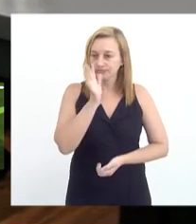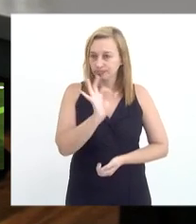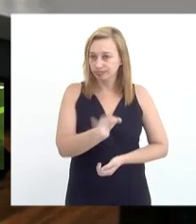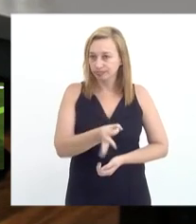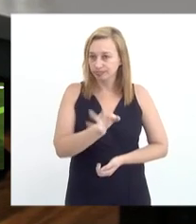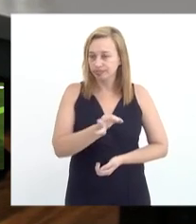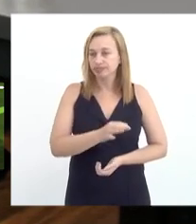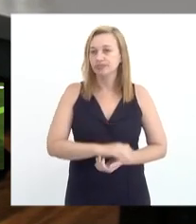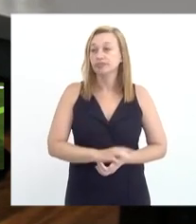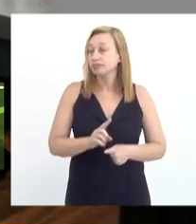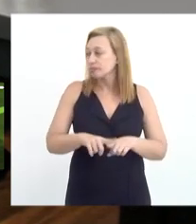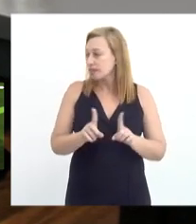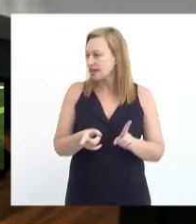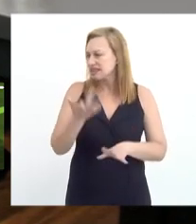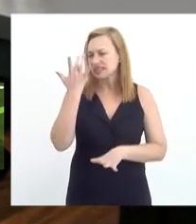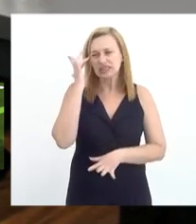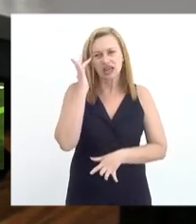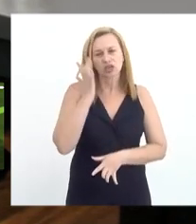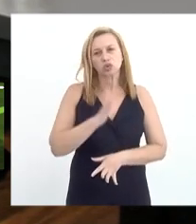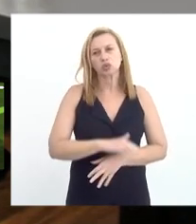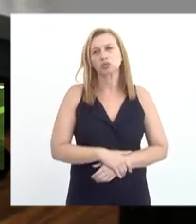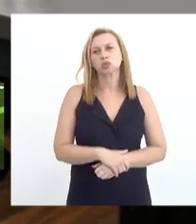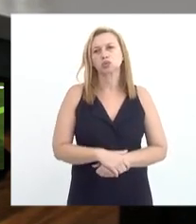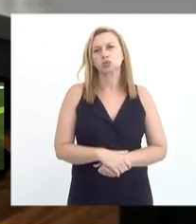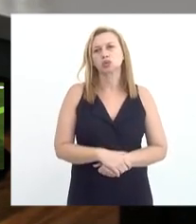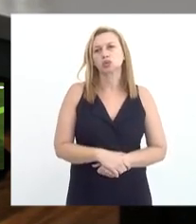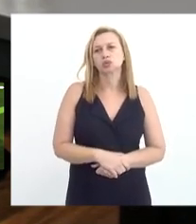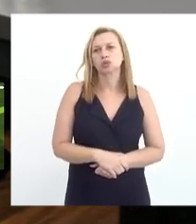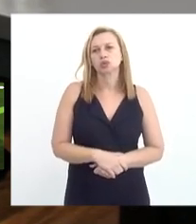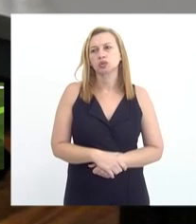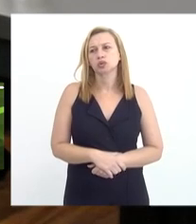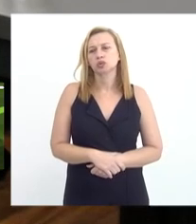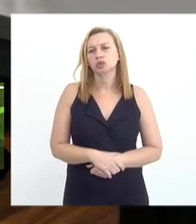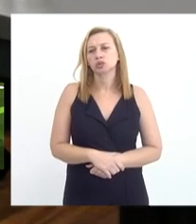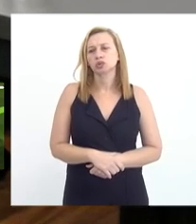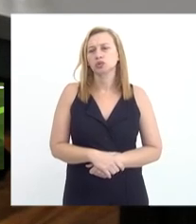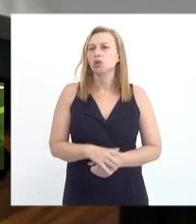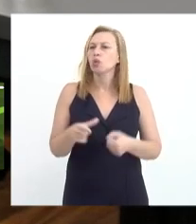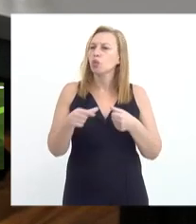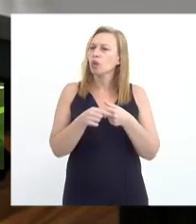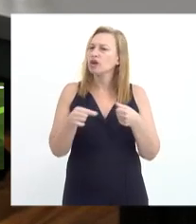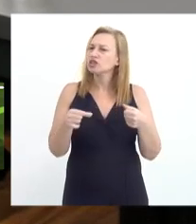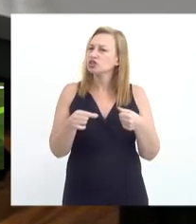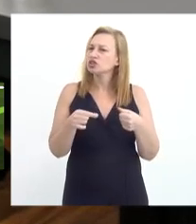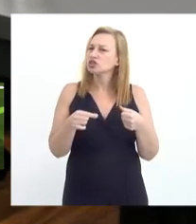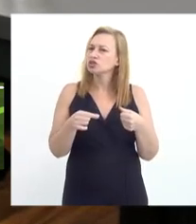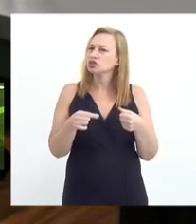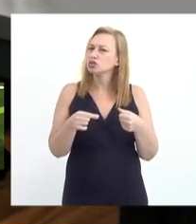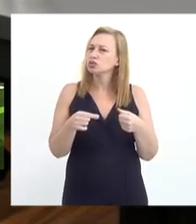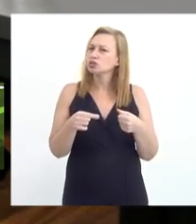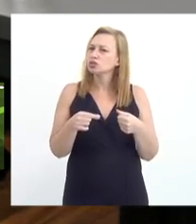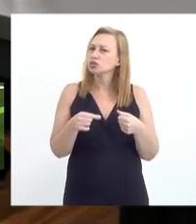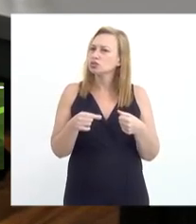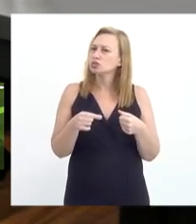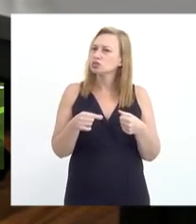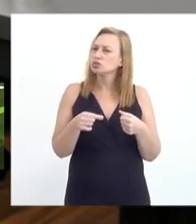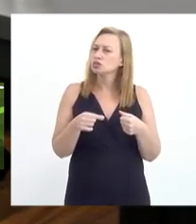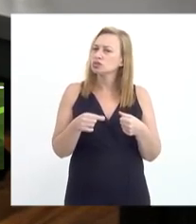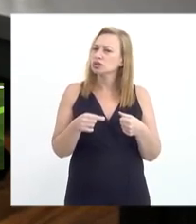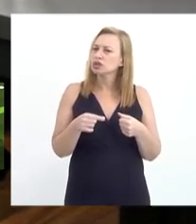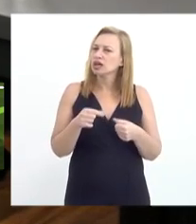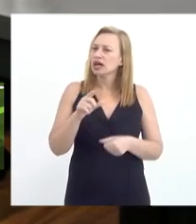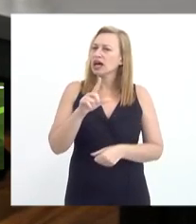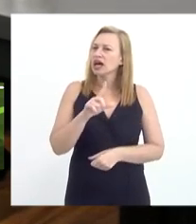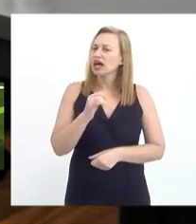Mas acho Que talvez O O artigo A linha A linha E